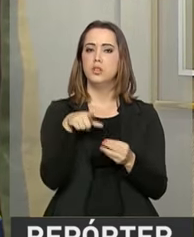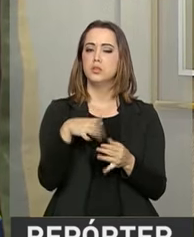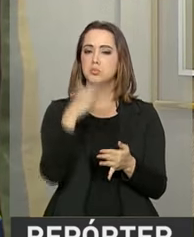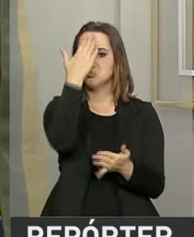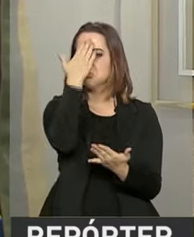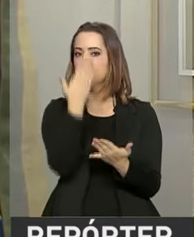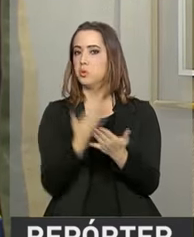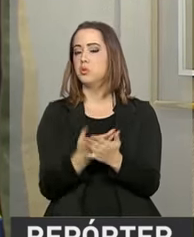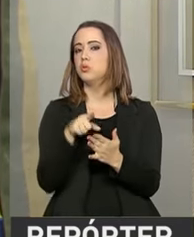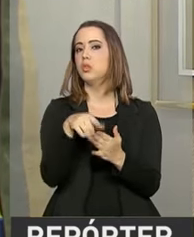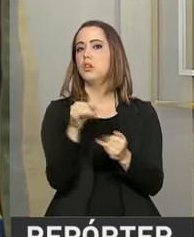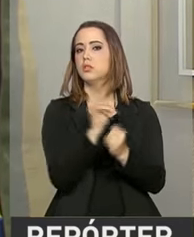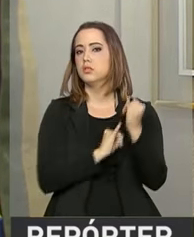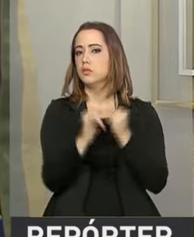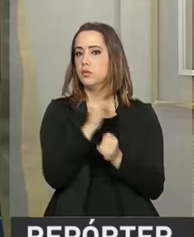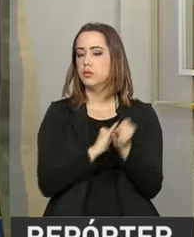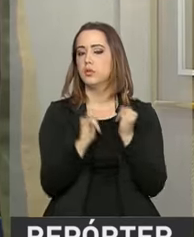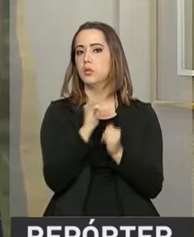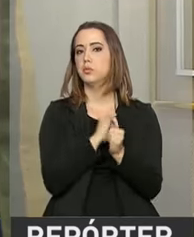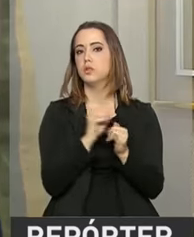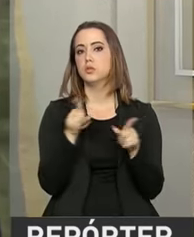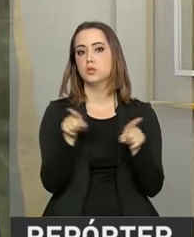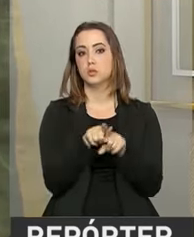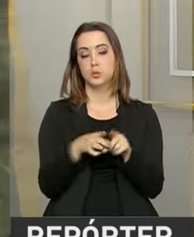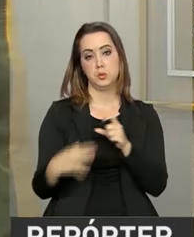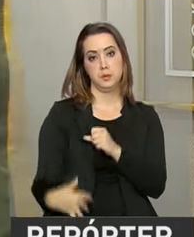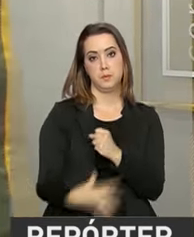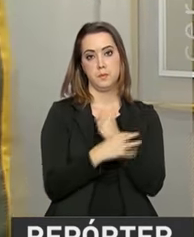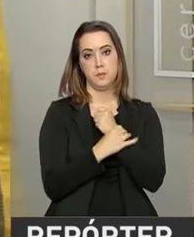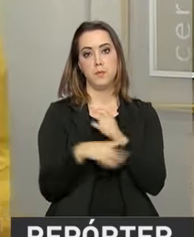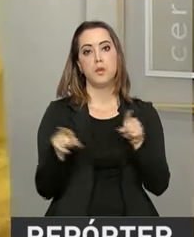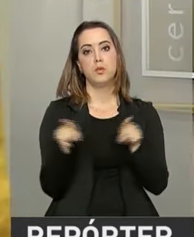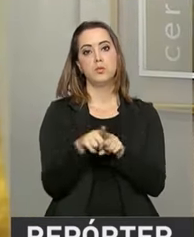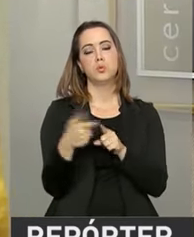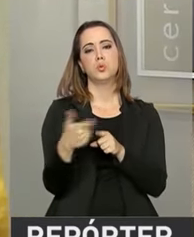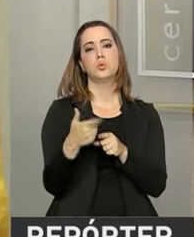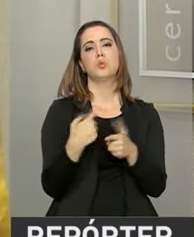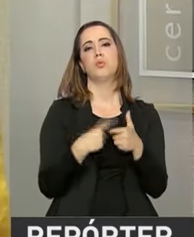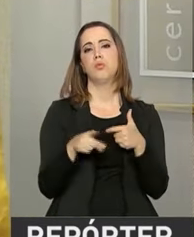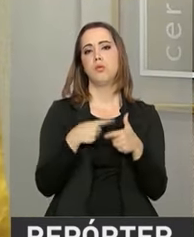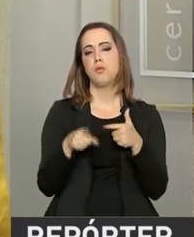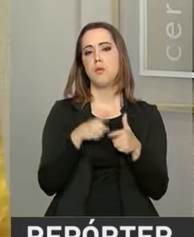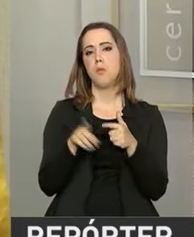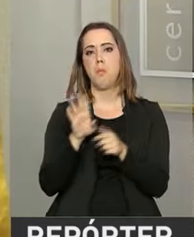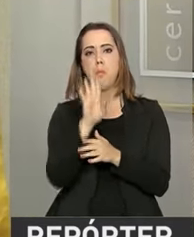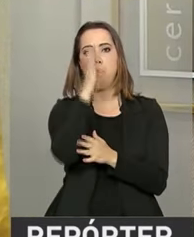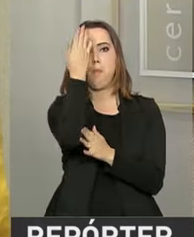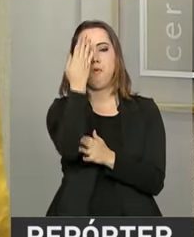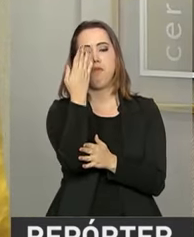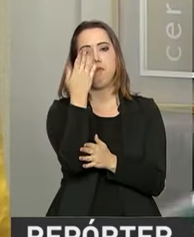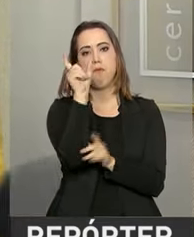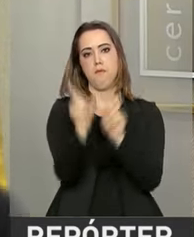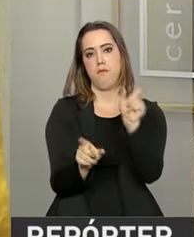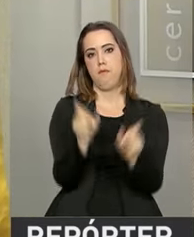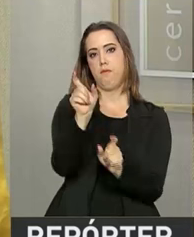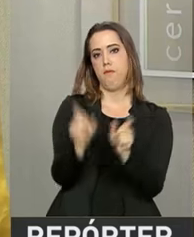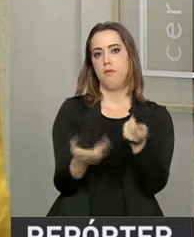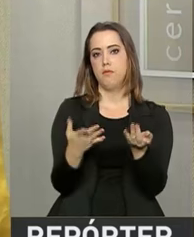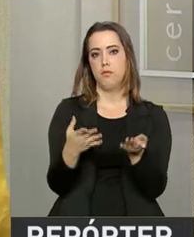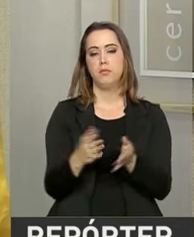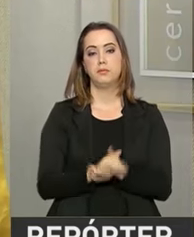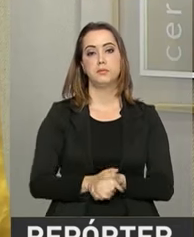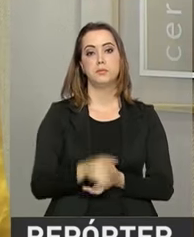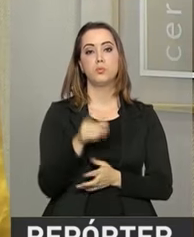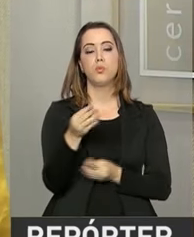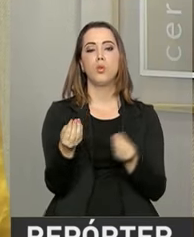confiabilidade dos dados e a segurança de que não haverá fraude no atendimento às pessoas. Existe alguma